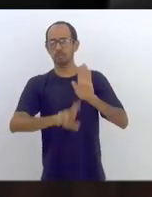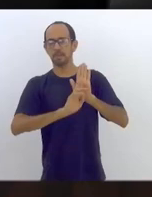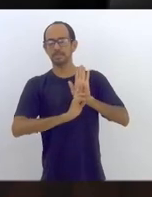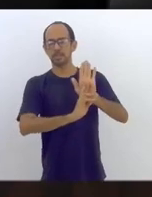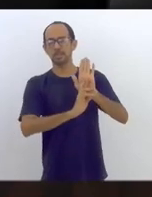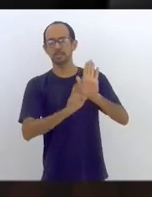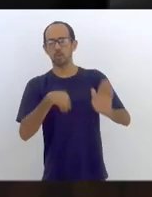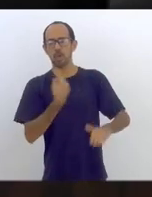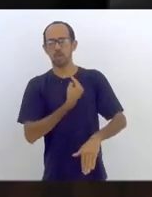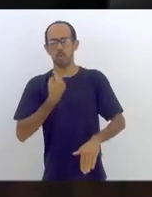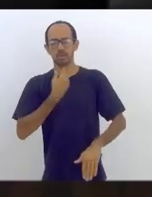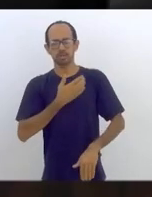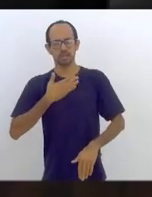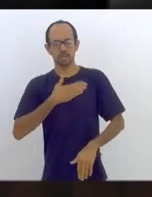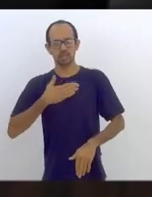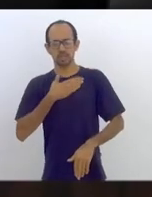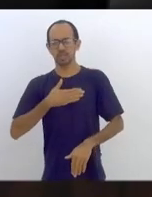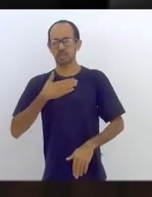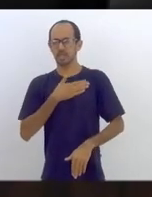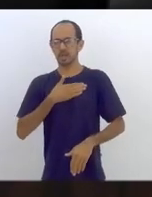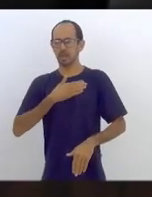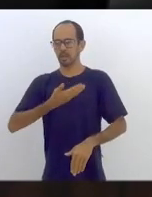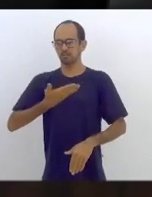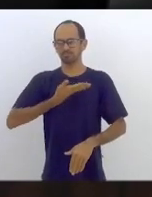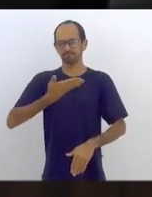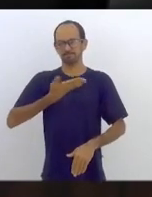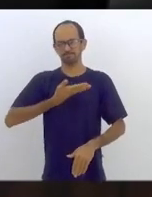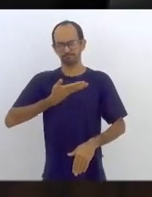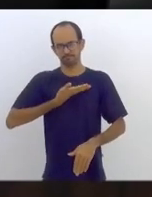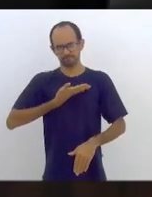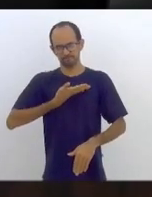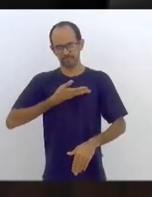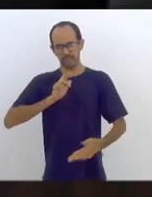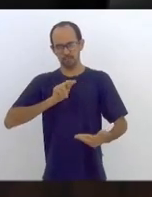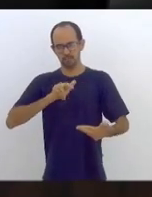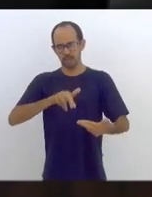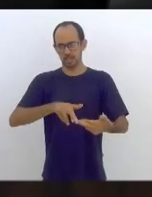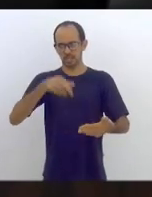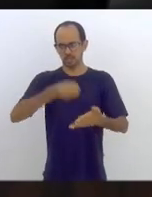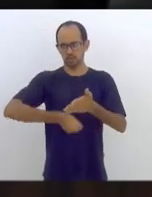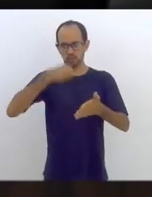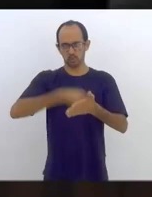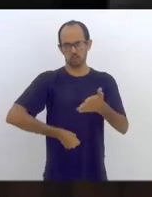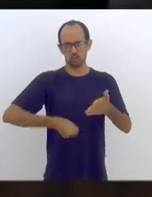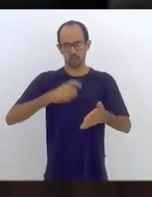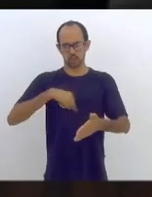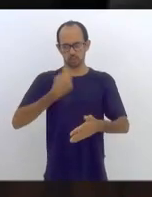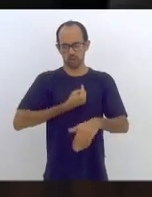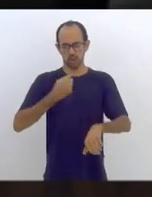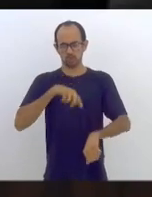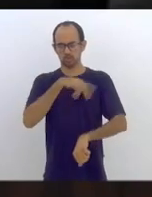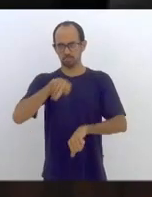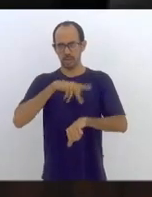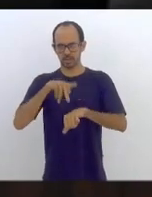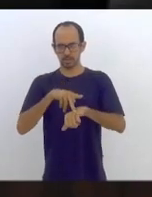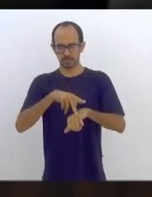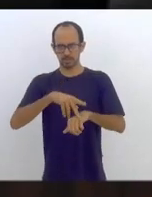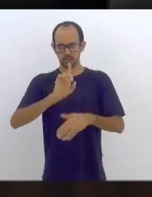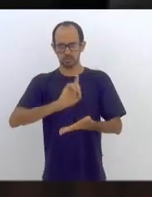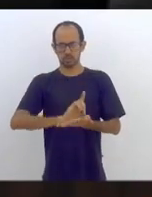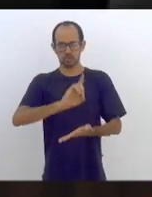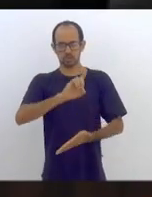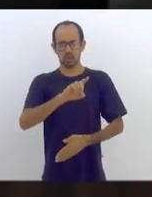querida companheira, referência de luta da negritude desse estado e desse país, a doutora